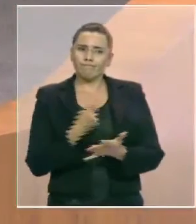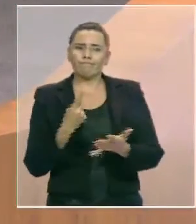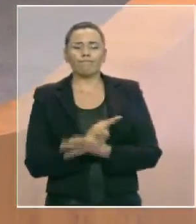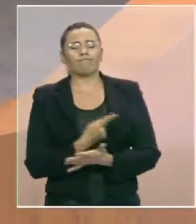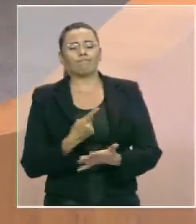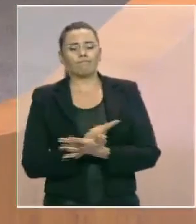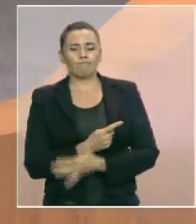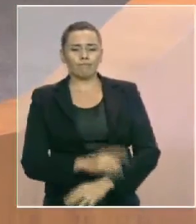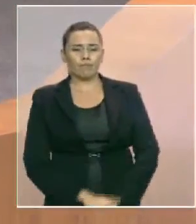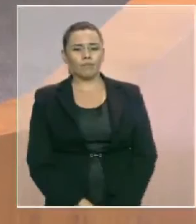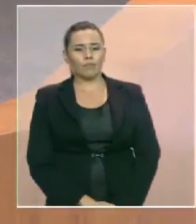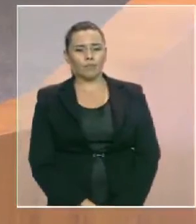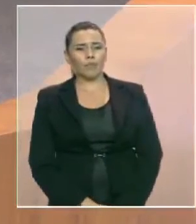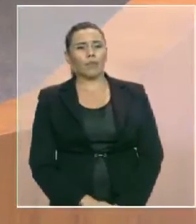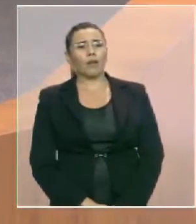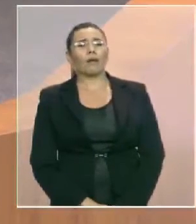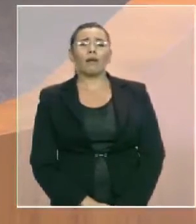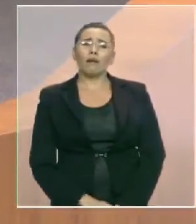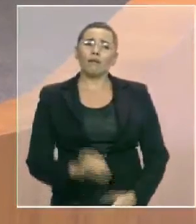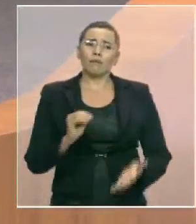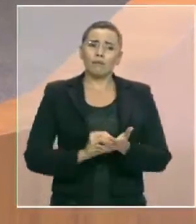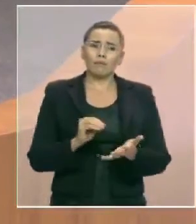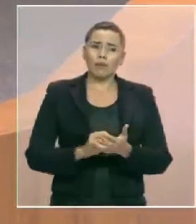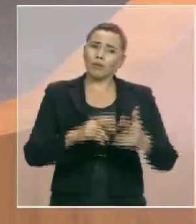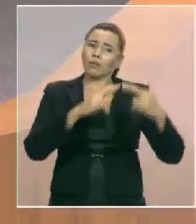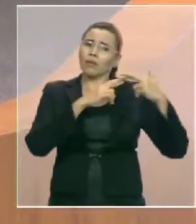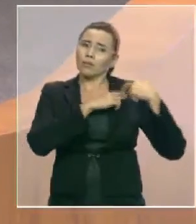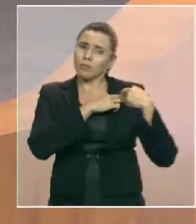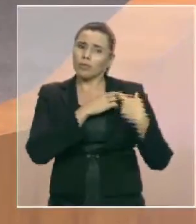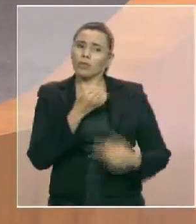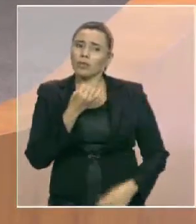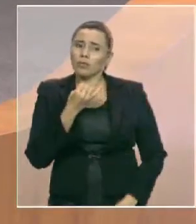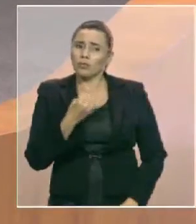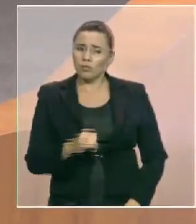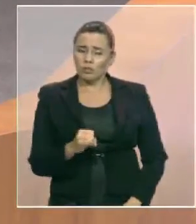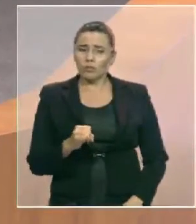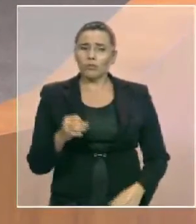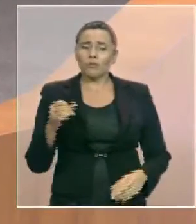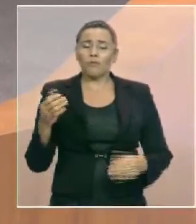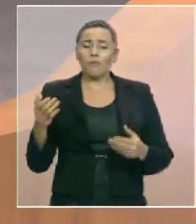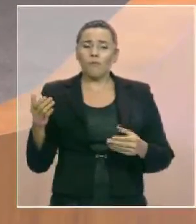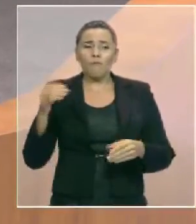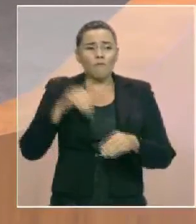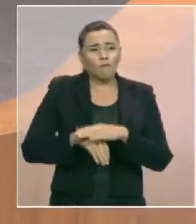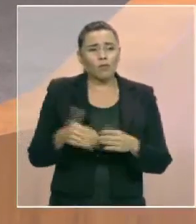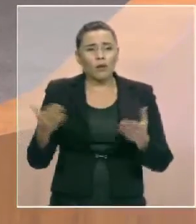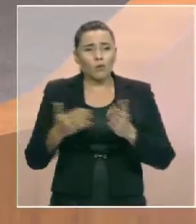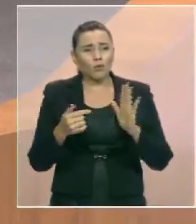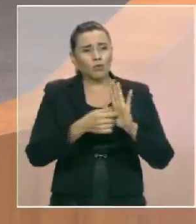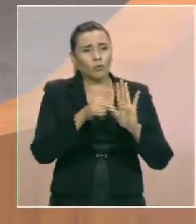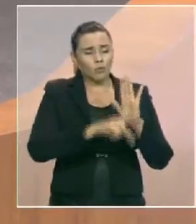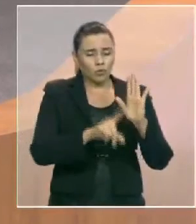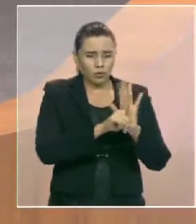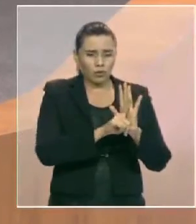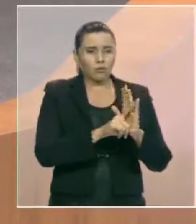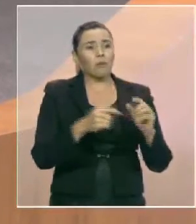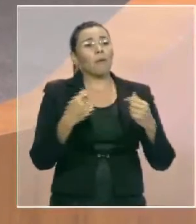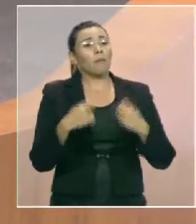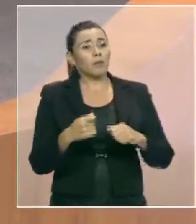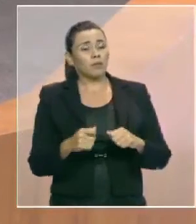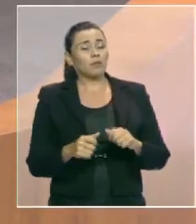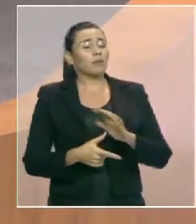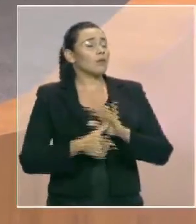Será irresponsável votar este projeto sem ter antes uma resposta adequada da